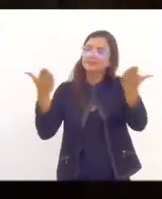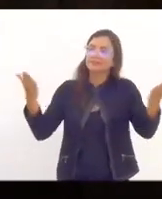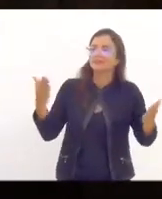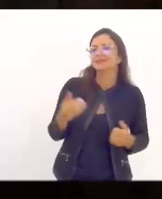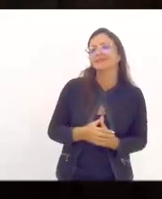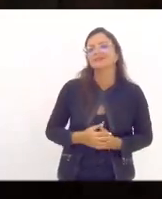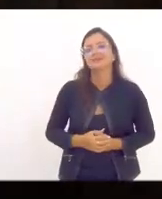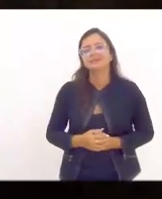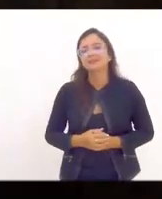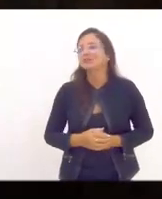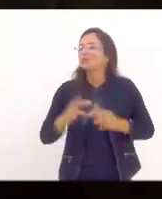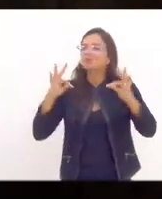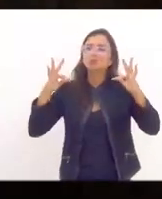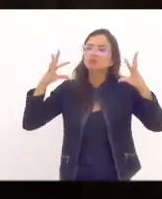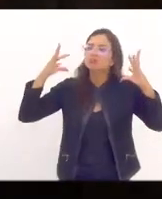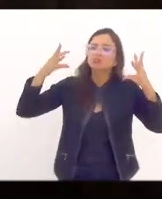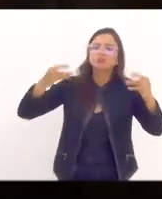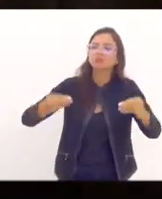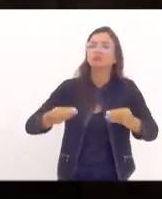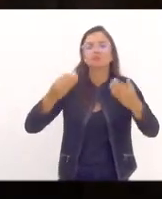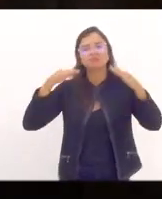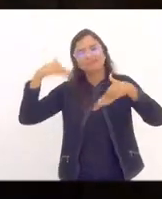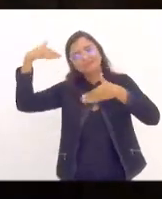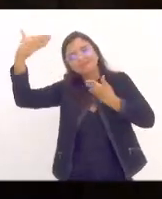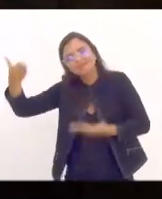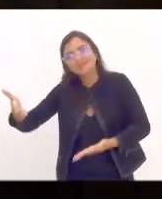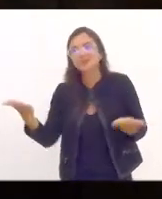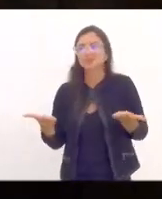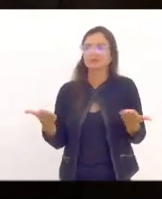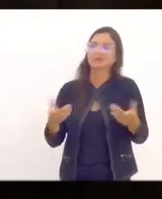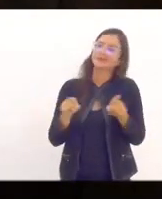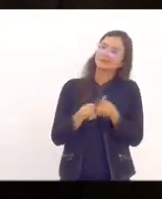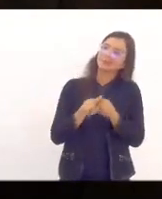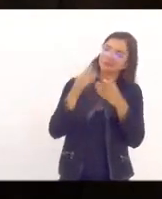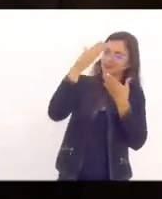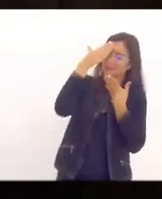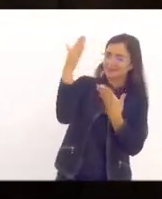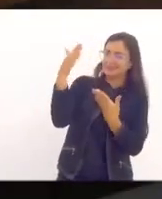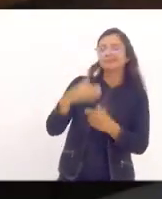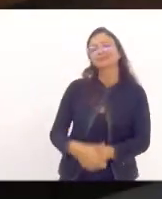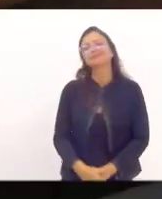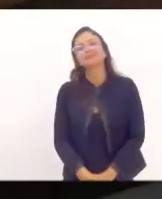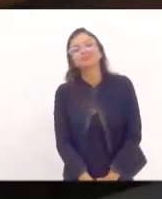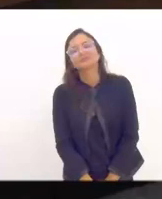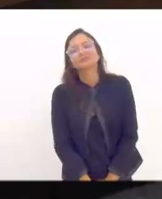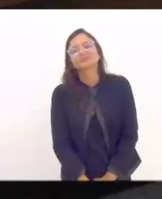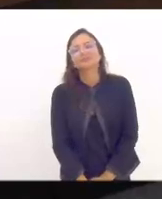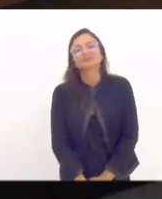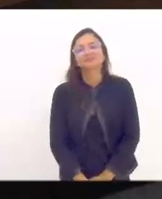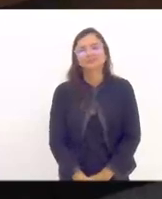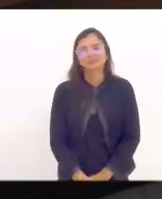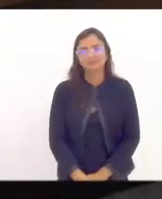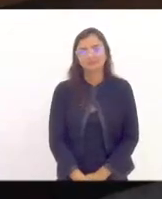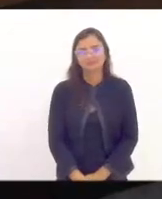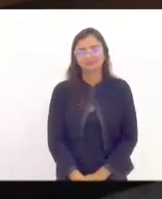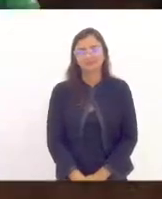todas que estão sendo homenageados hoje também obrigada linda